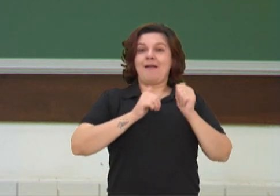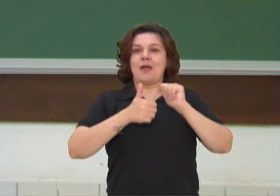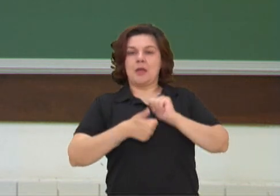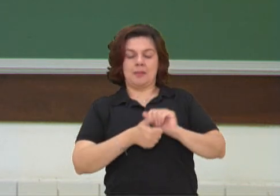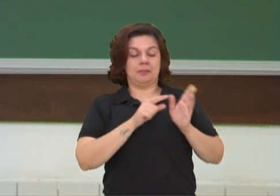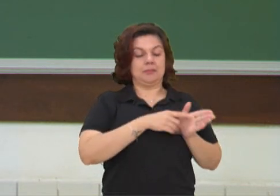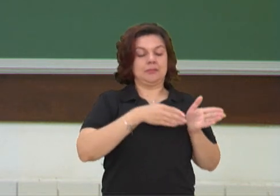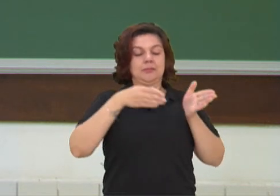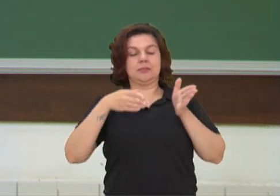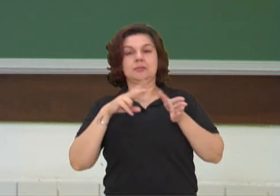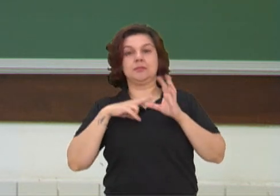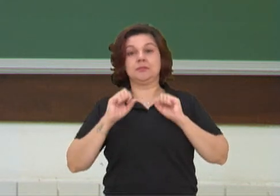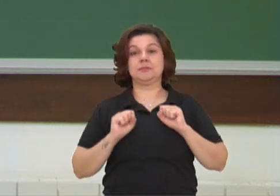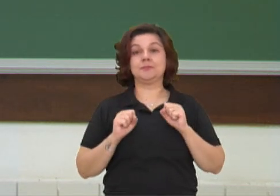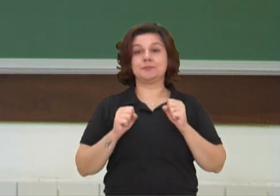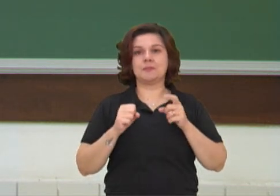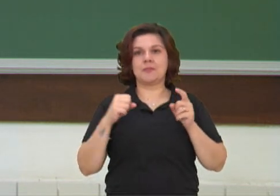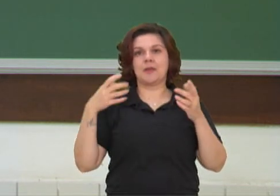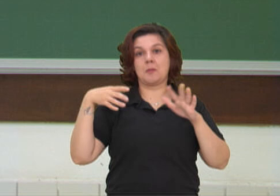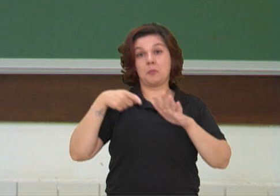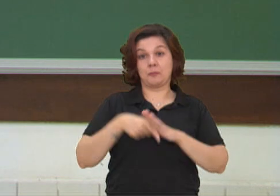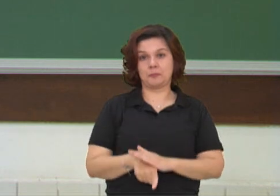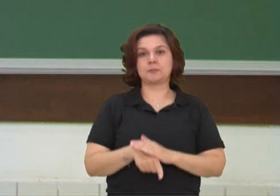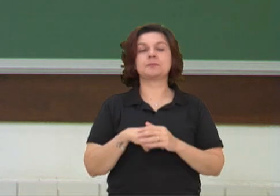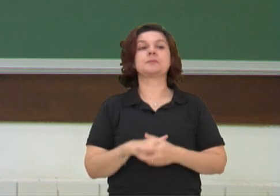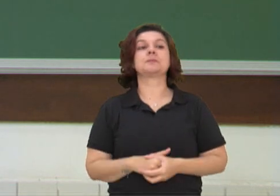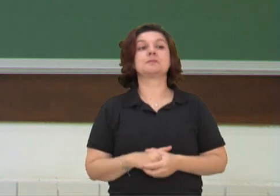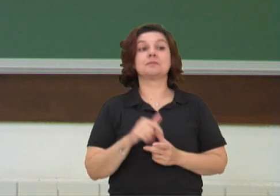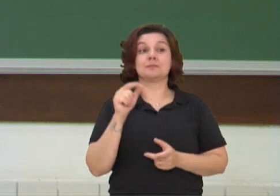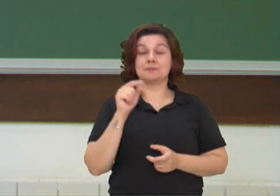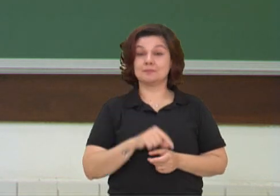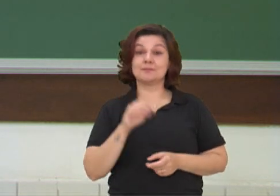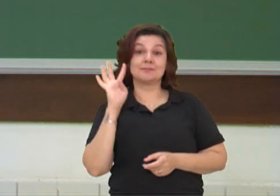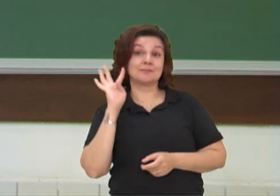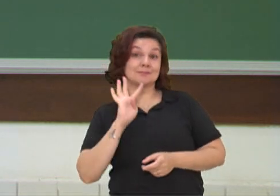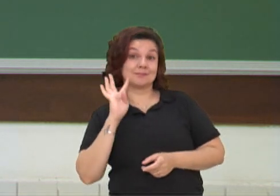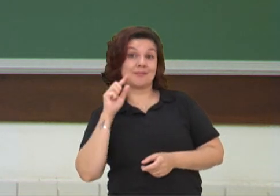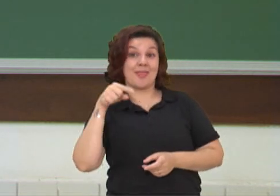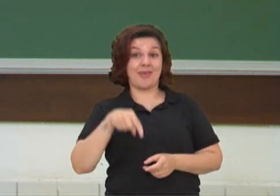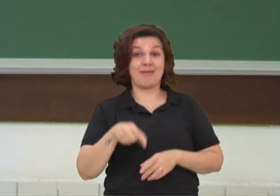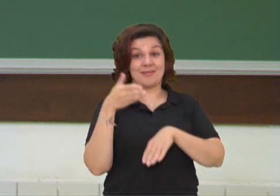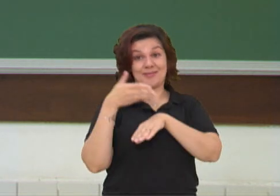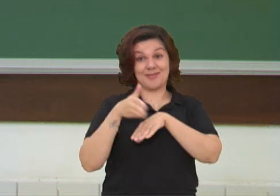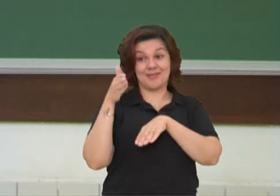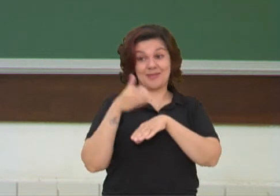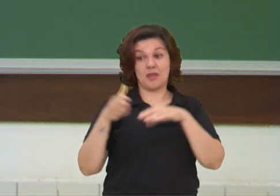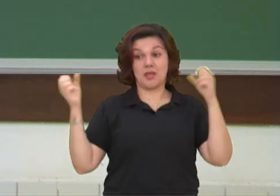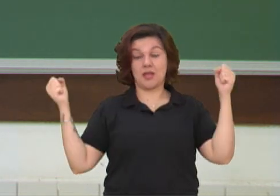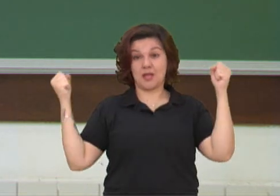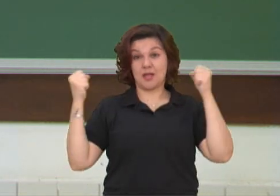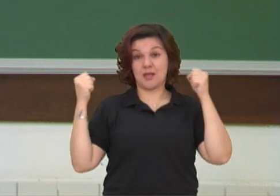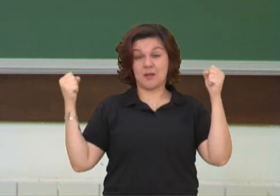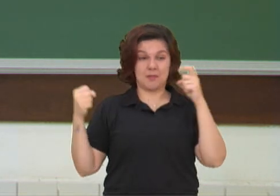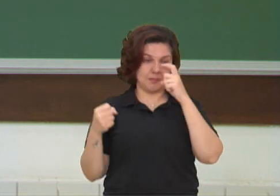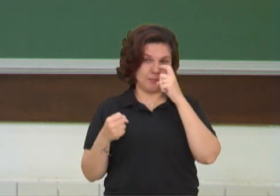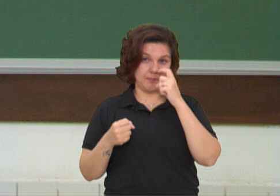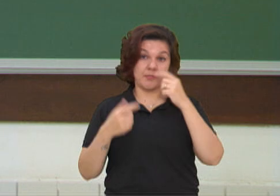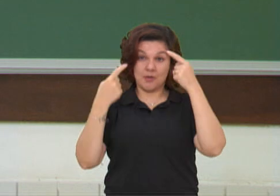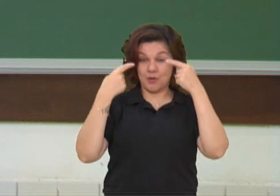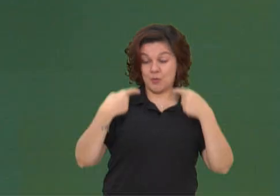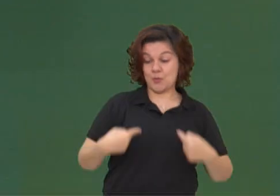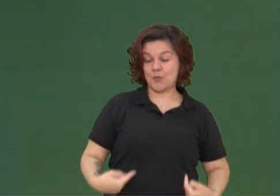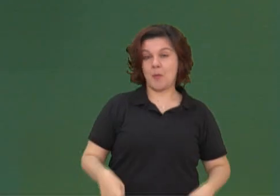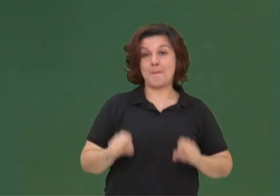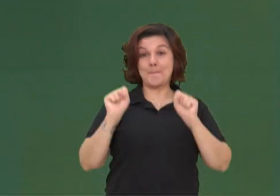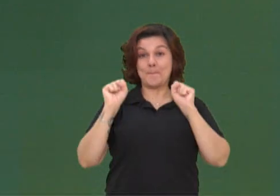ir para exercícios ali mais avançados. E é legal usar esse tipo de exercício da calistenia, que você usa ali o seu próprio